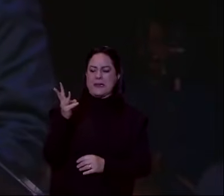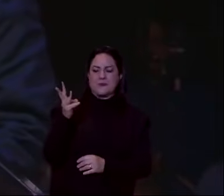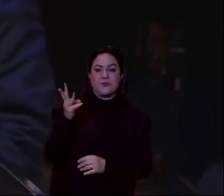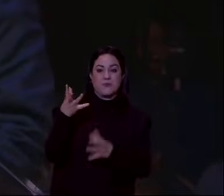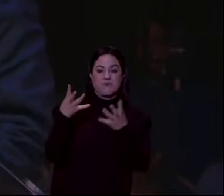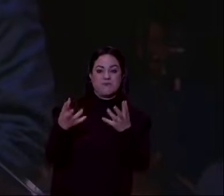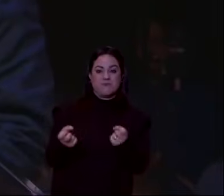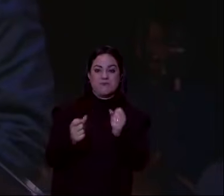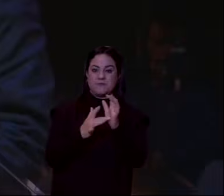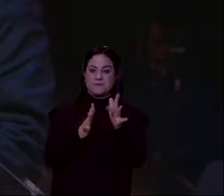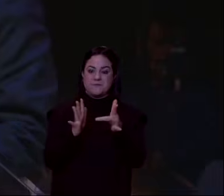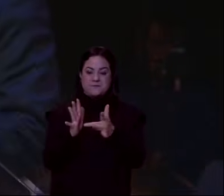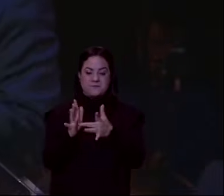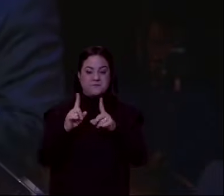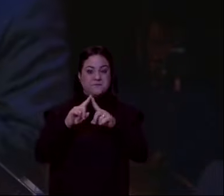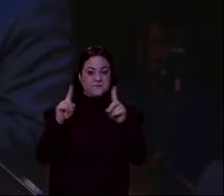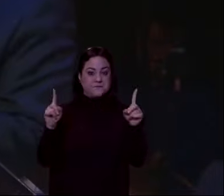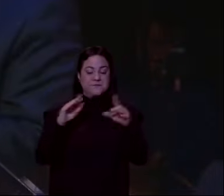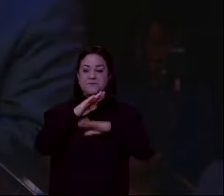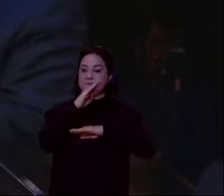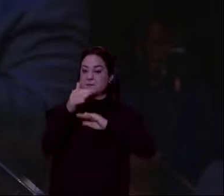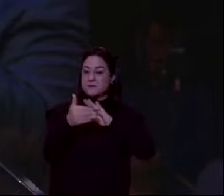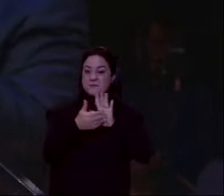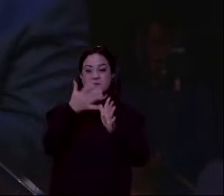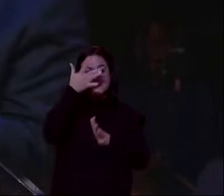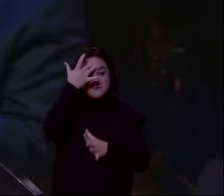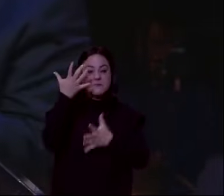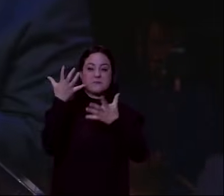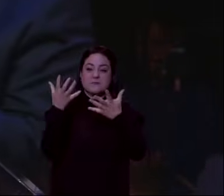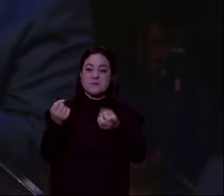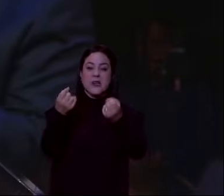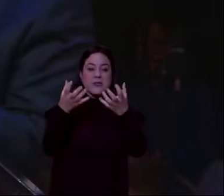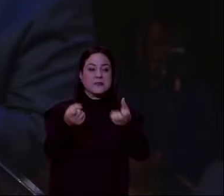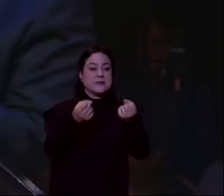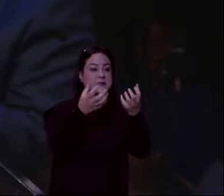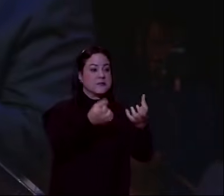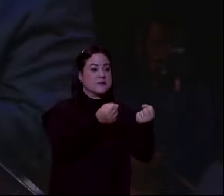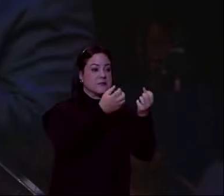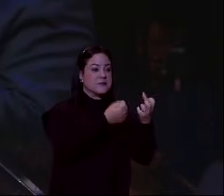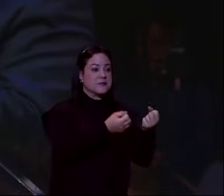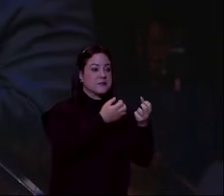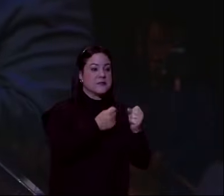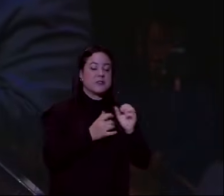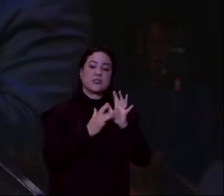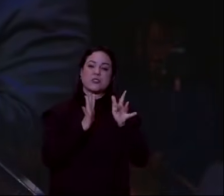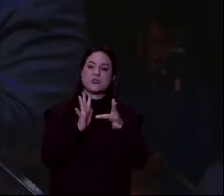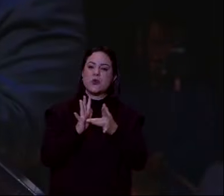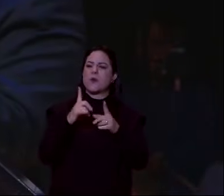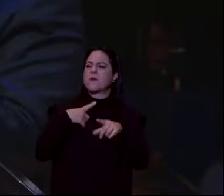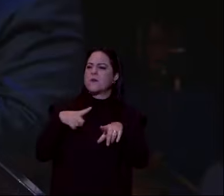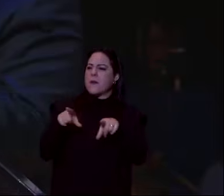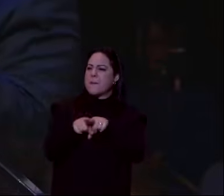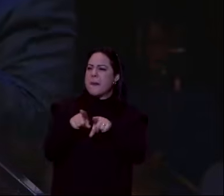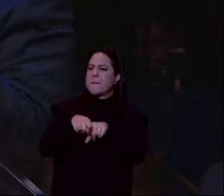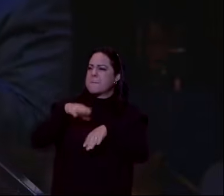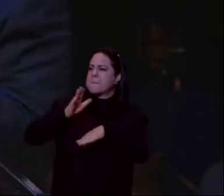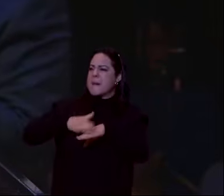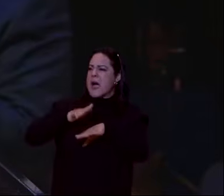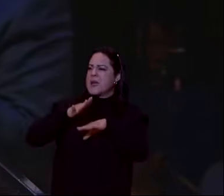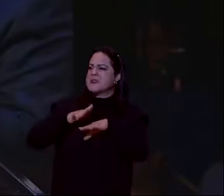se renderam, mas para todos quantos estavam ali. e para quantos mais